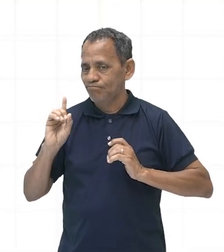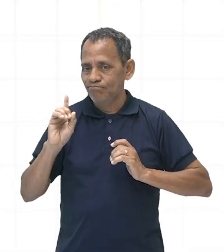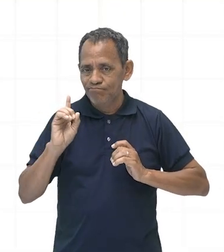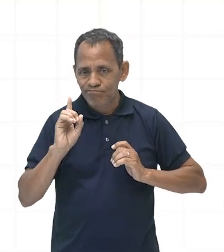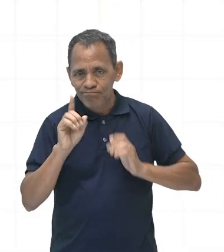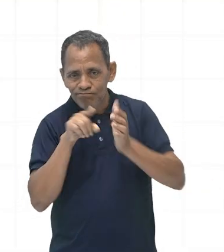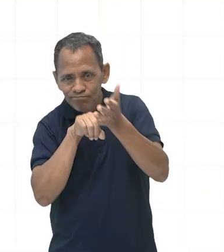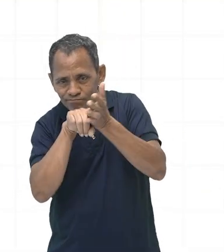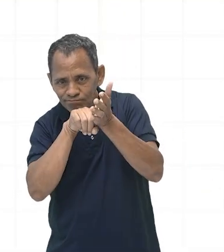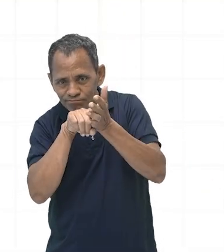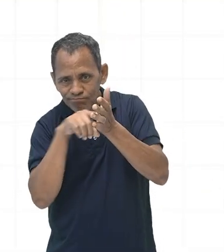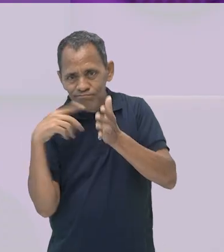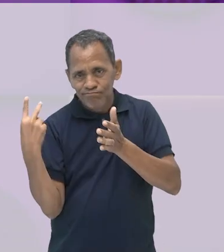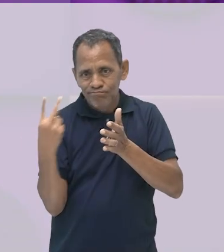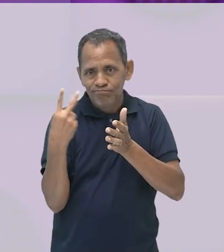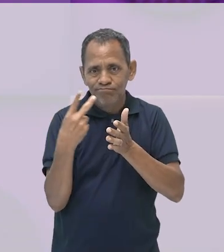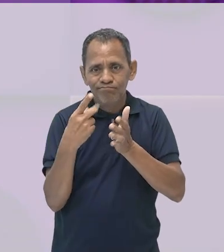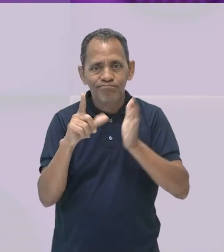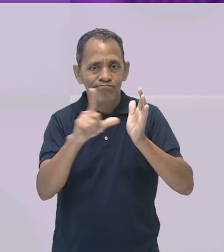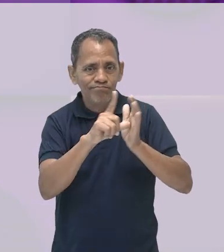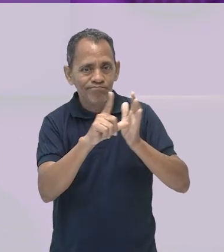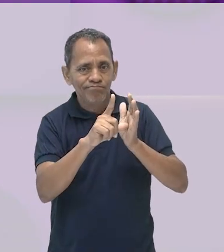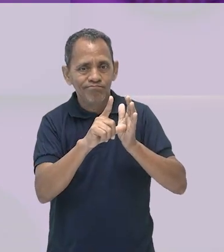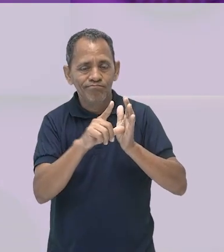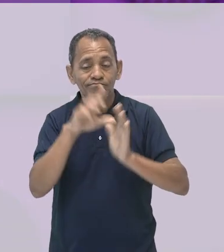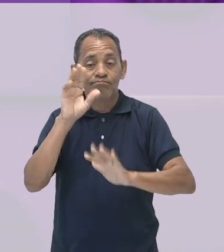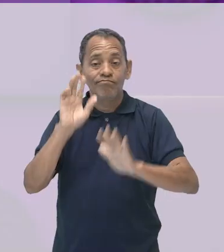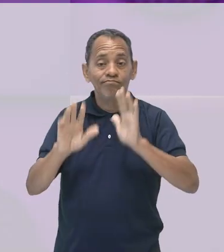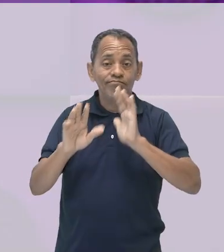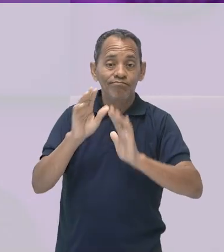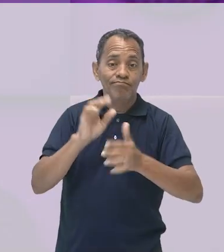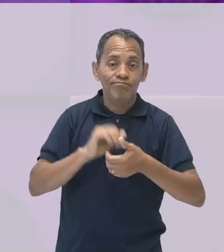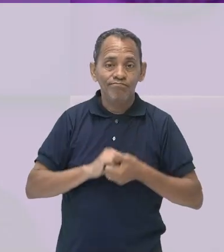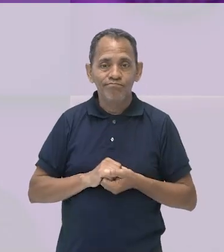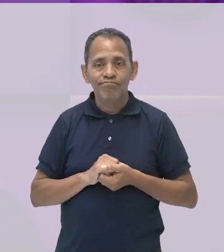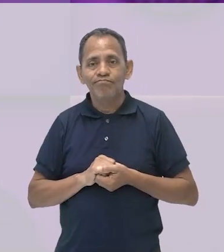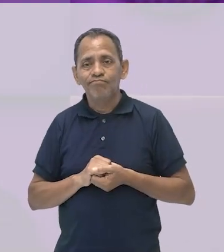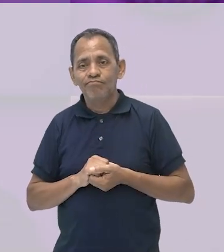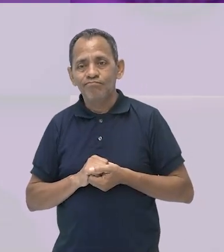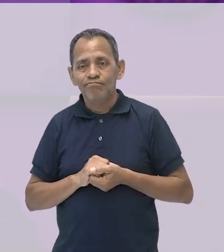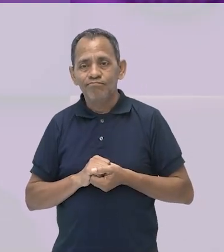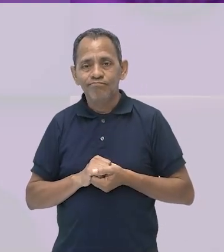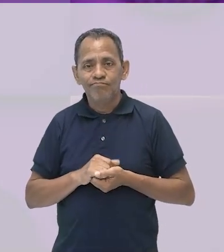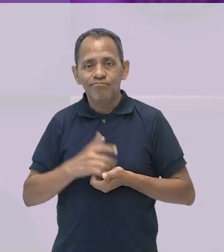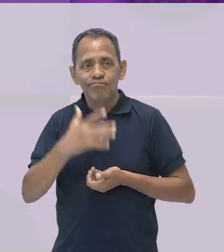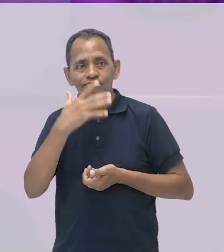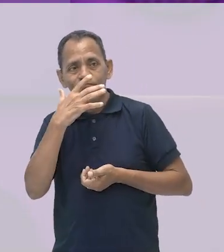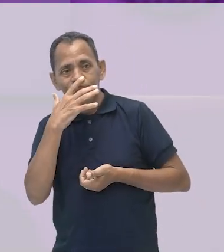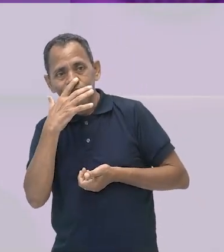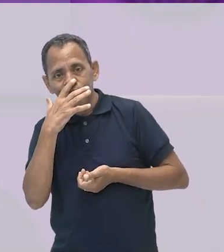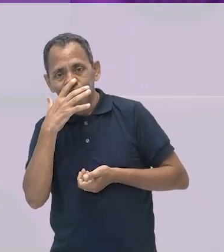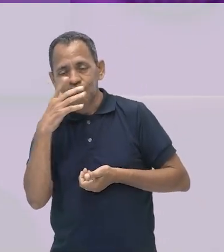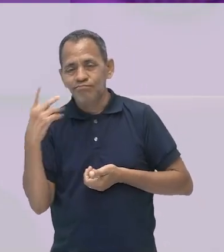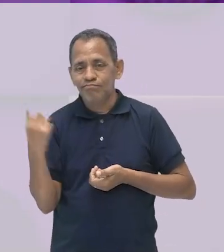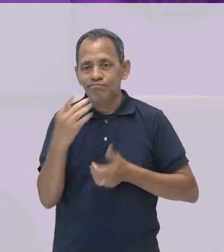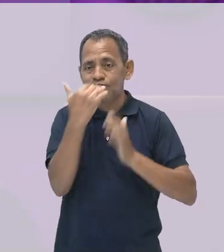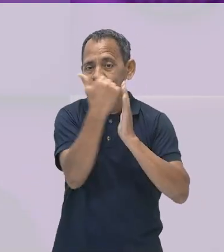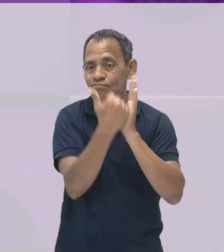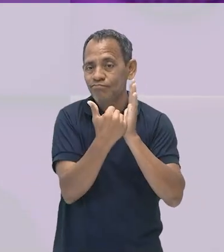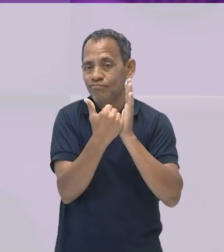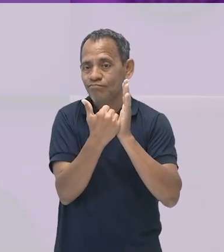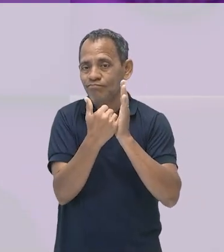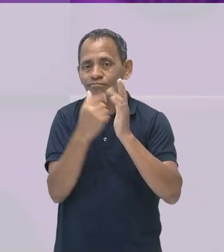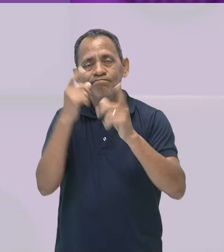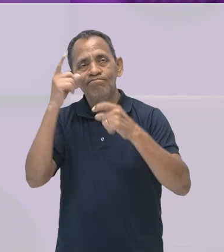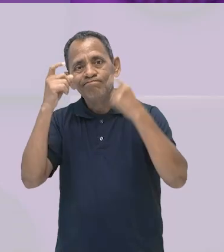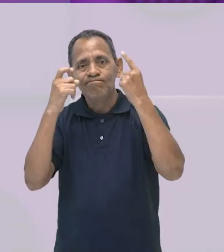fazer cotação de preço. Porque, às vezes, a gente se empolga com o valor do desconto e aí não se